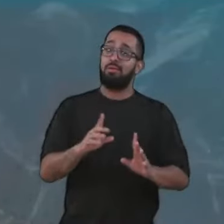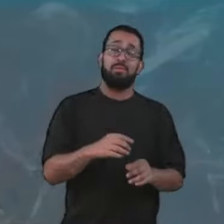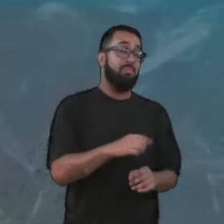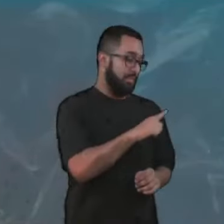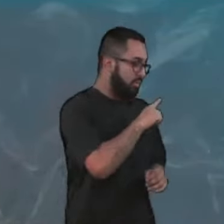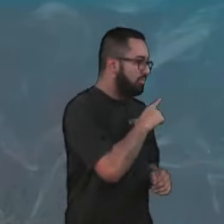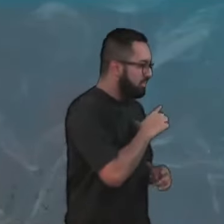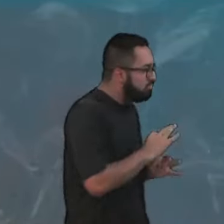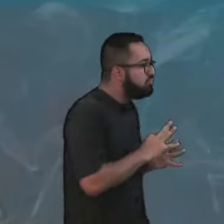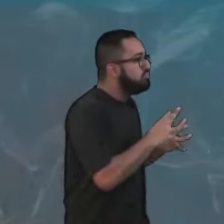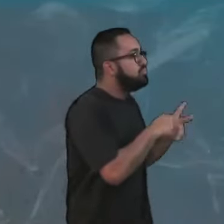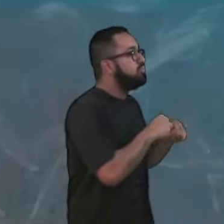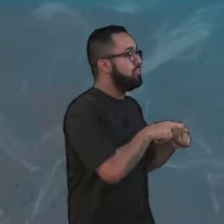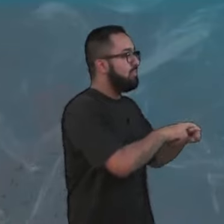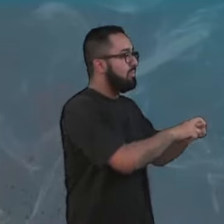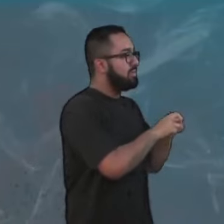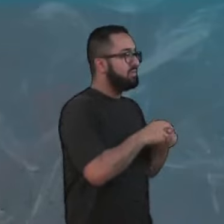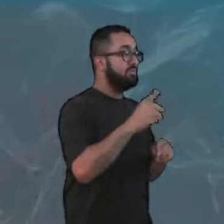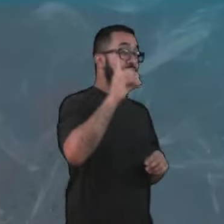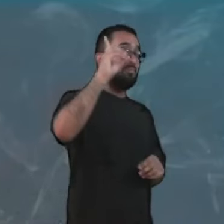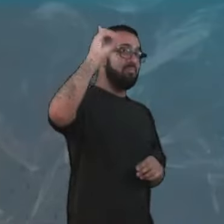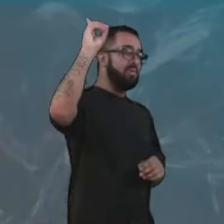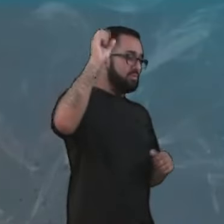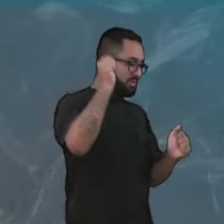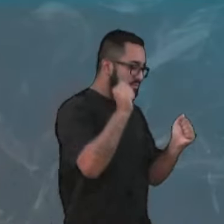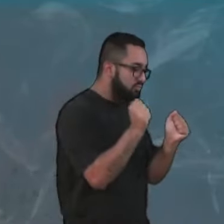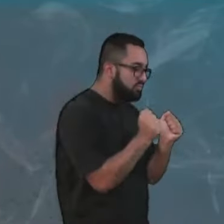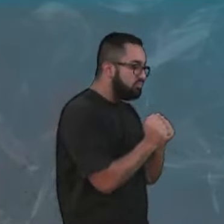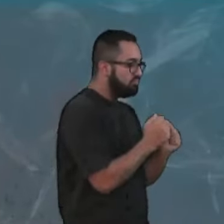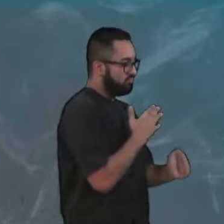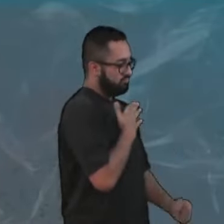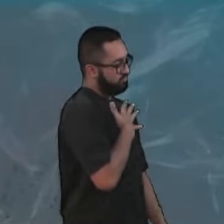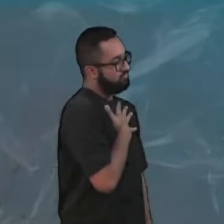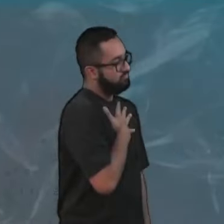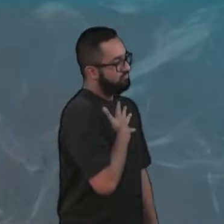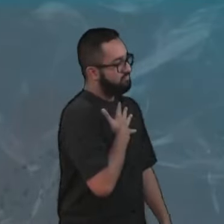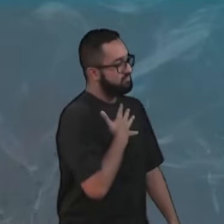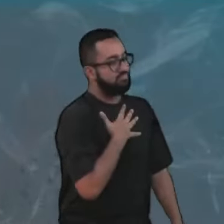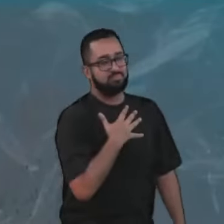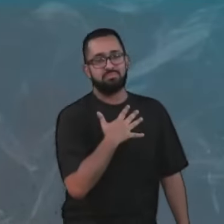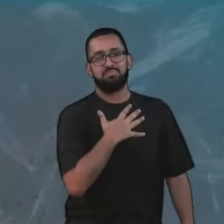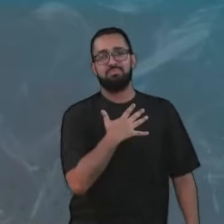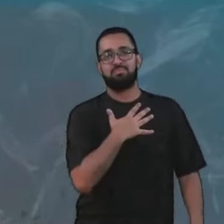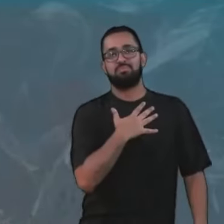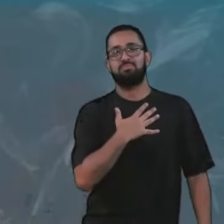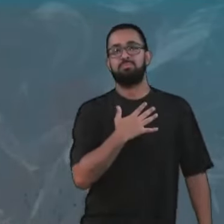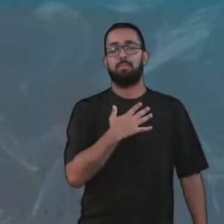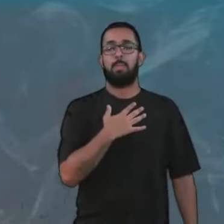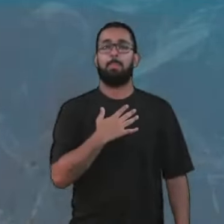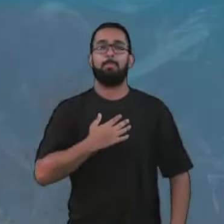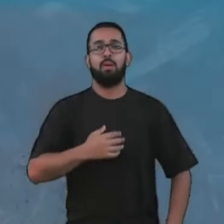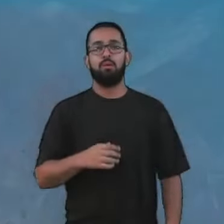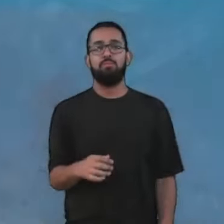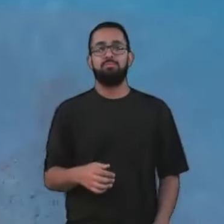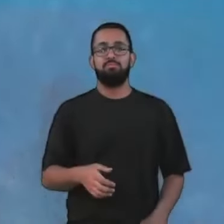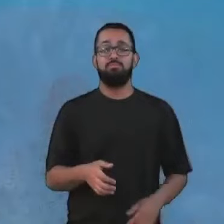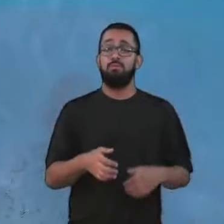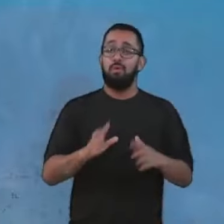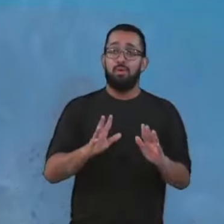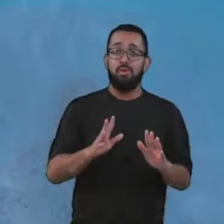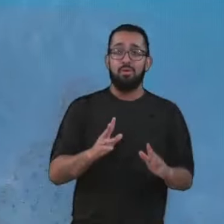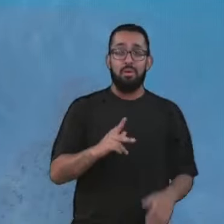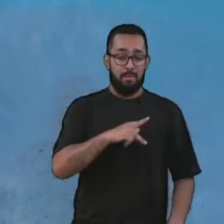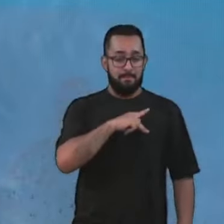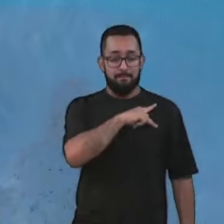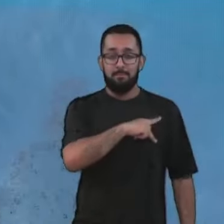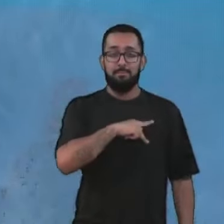Novamente direi: alegrem-se. Sabe onde que Paulo estava? Não estava aqui, num lugar maravilhoso. Ele estava dentro de